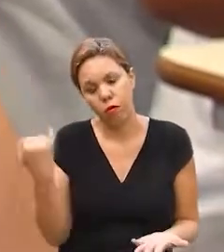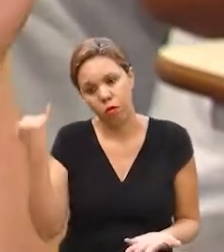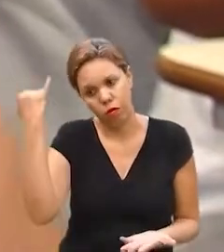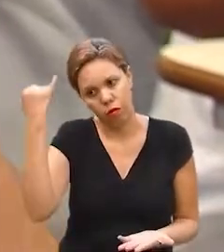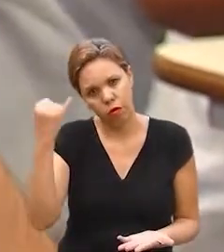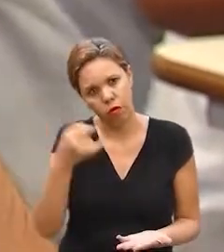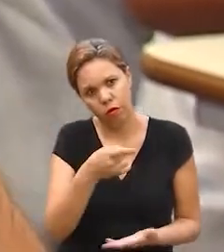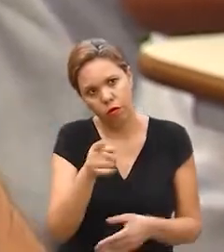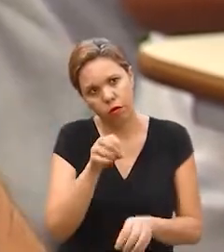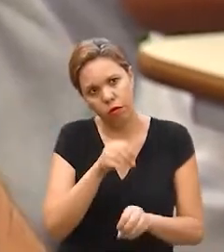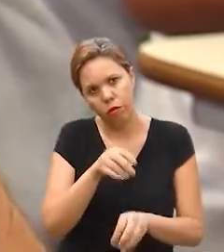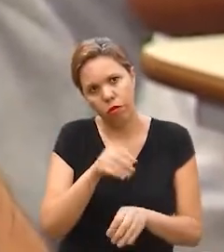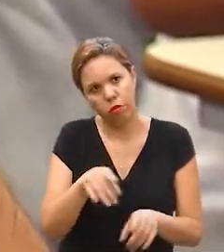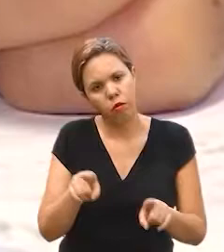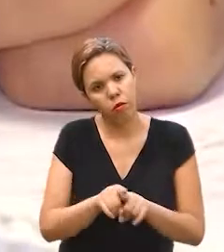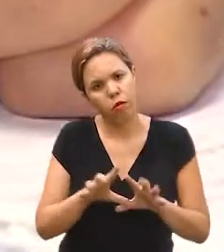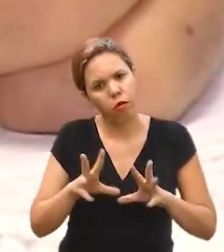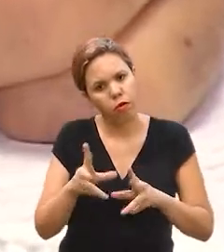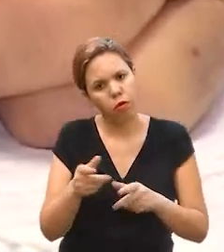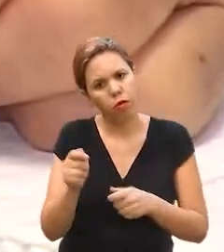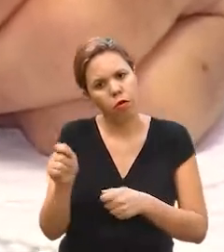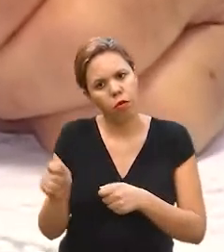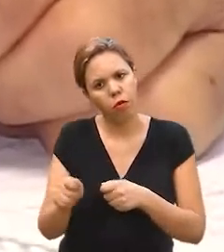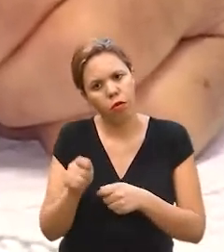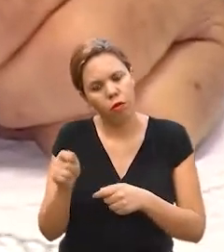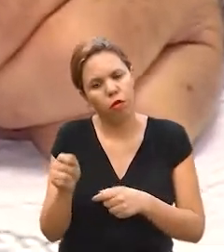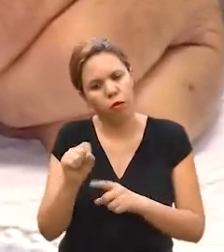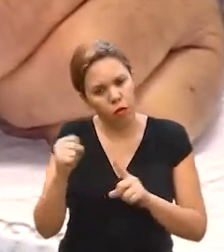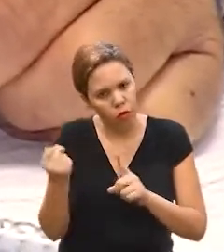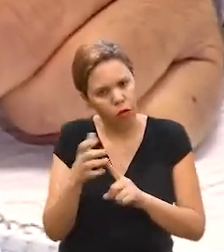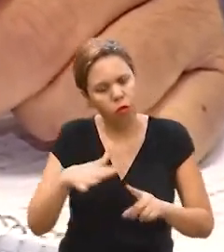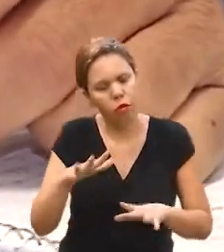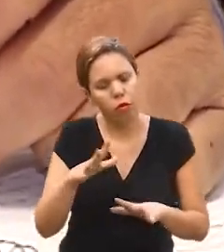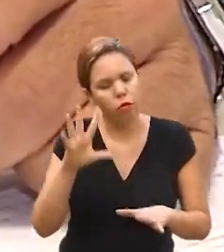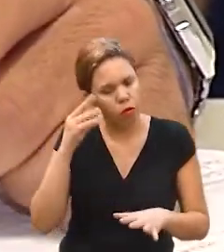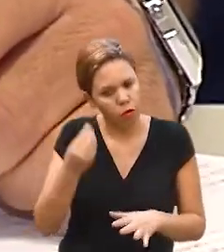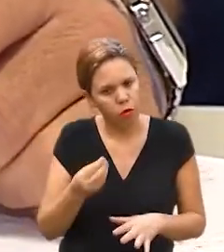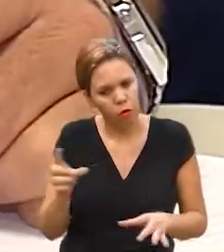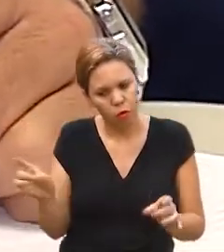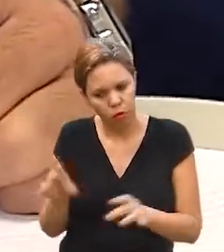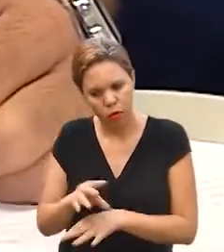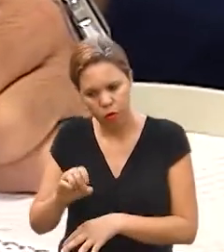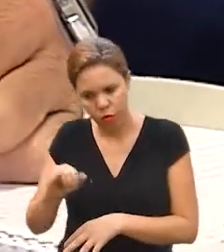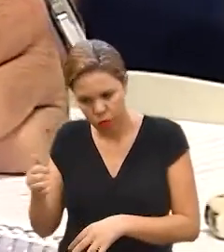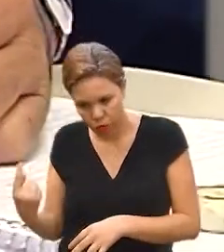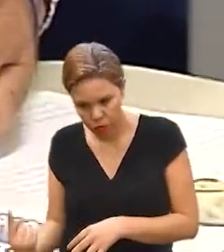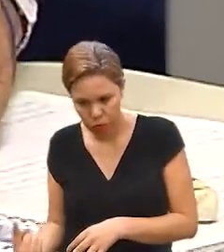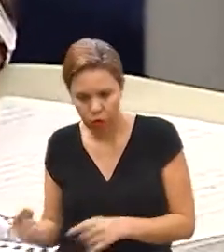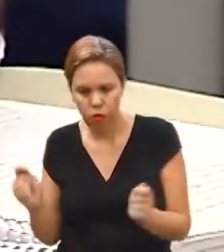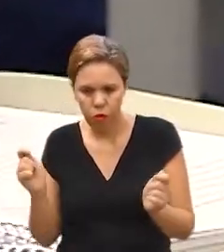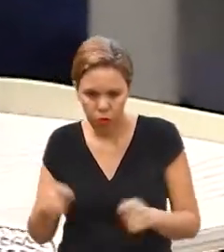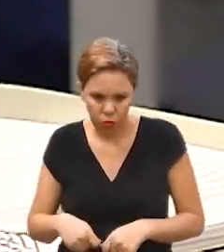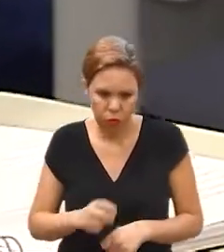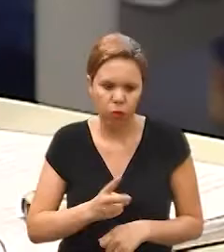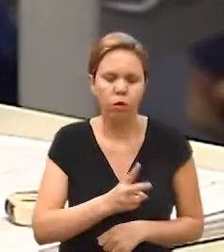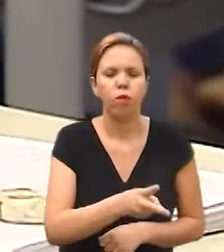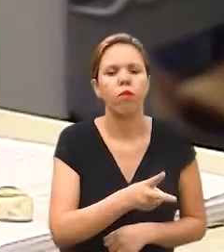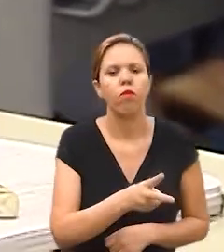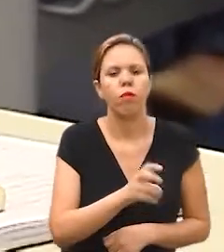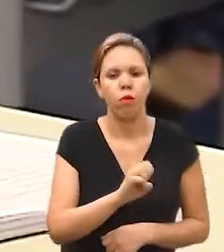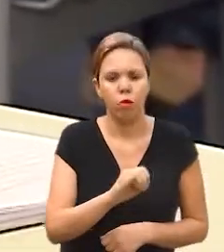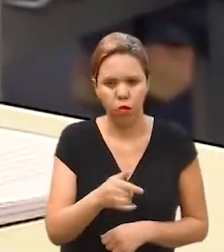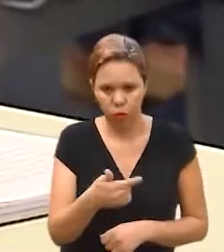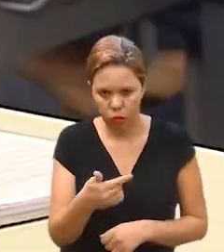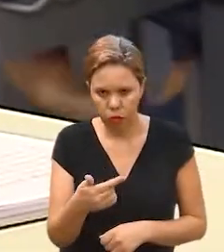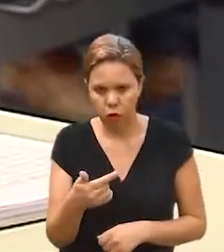não só a educação, mas que toda a sociedade compreenda que ao terminar EJA 1, ele tem possibilidades de